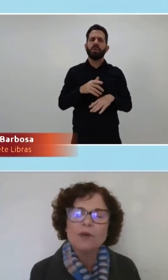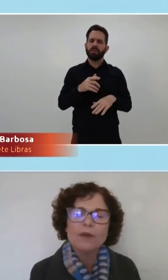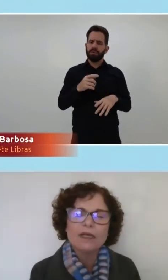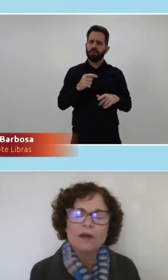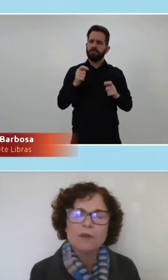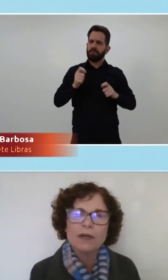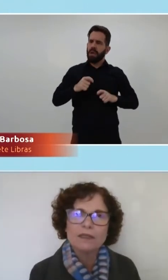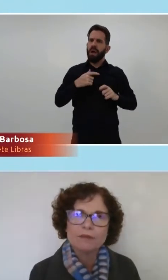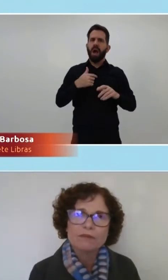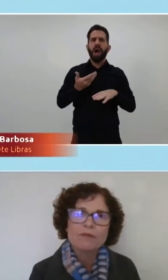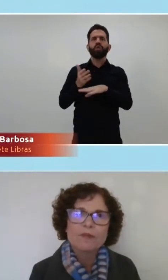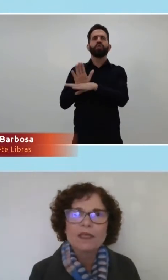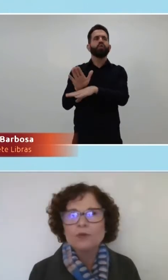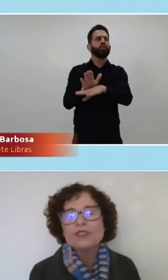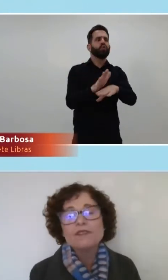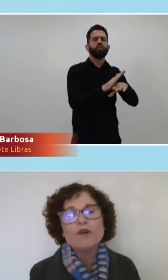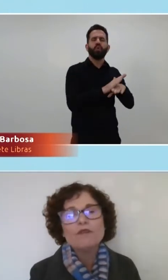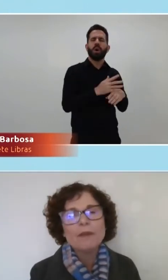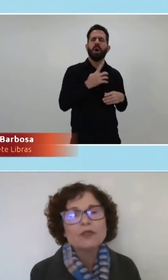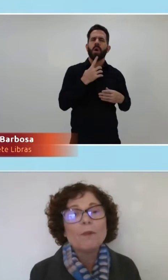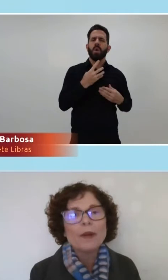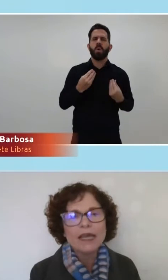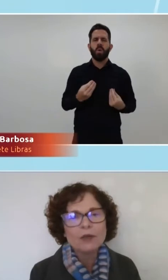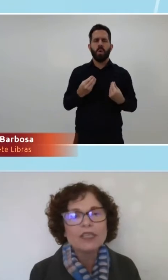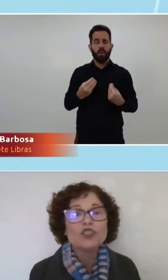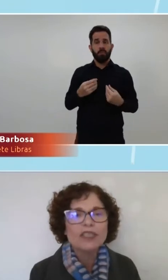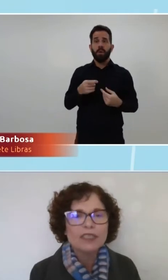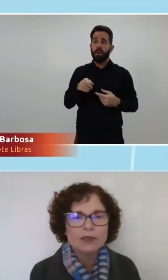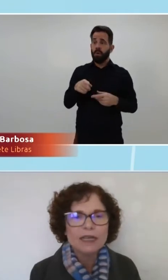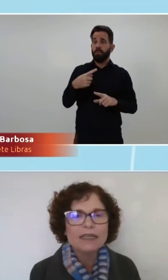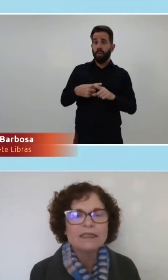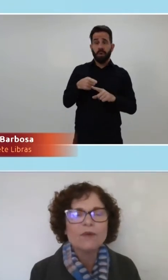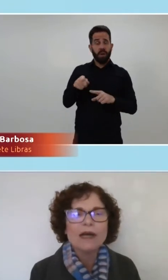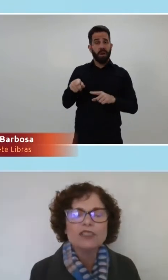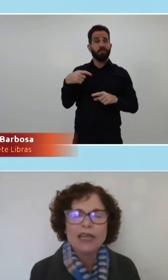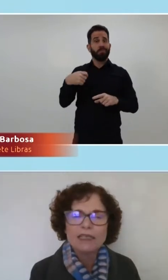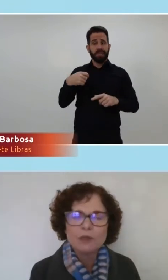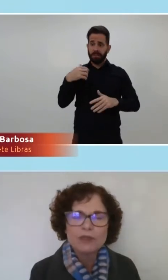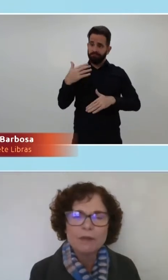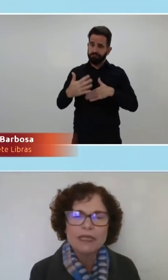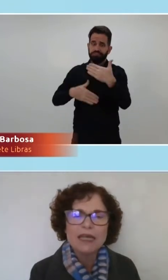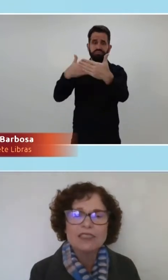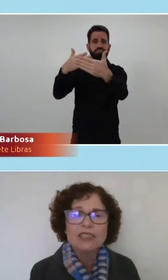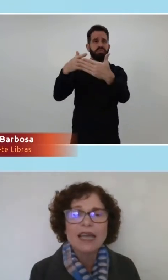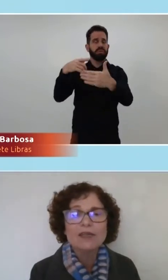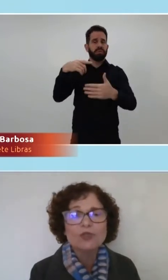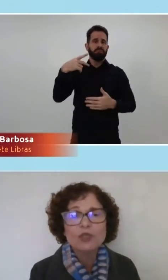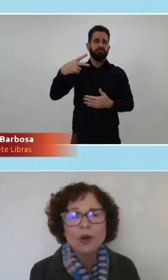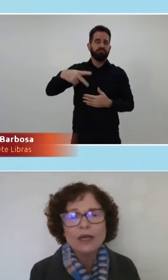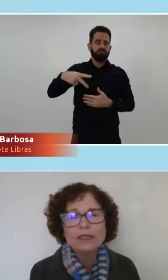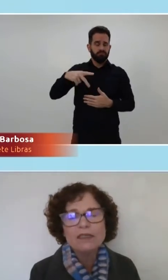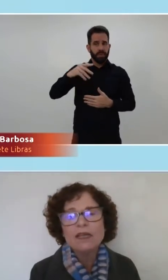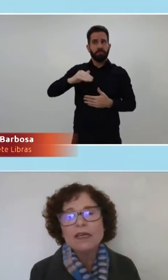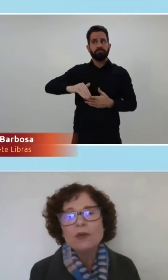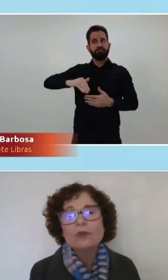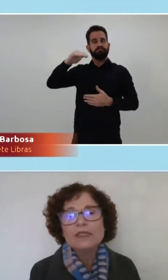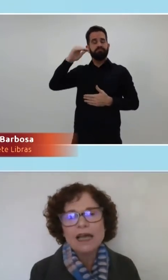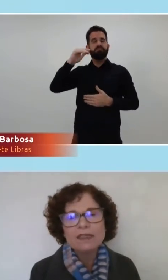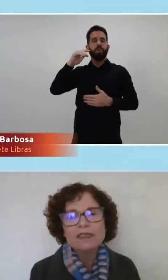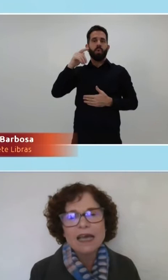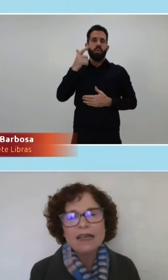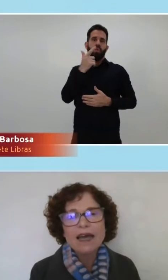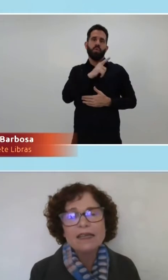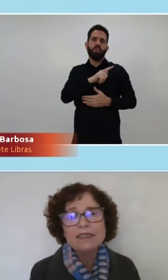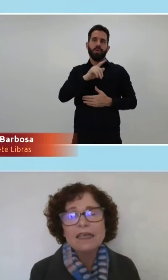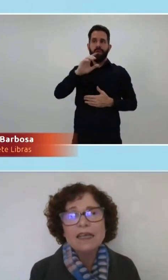né, um desenvolvimento pleno e digno, né? Então, eu acho que é a responsabilidade de cada um de nós usar